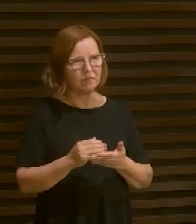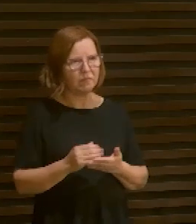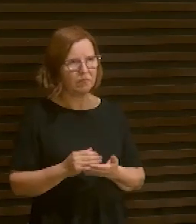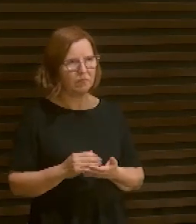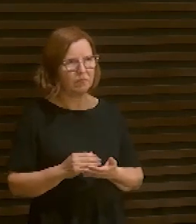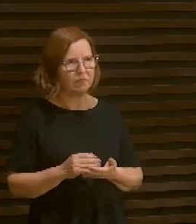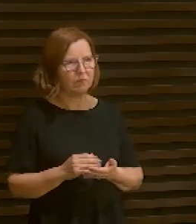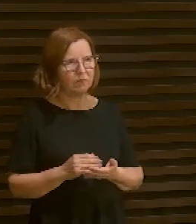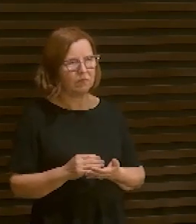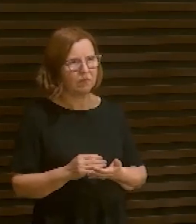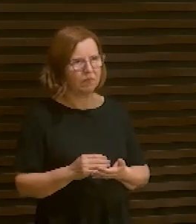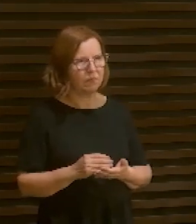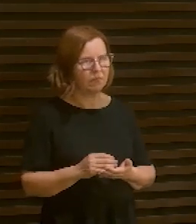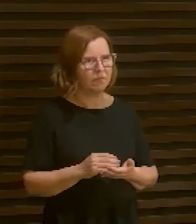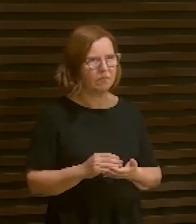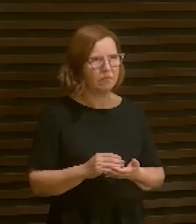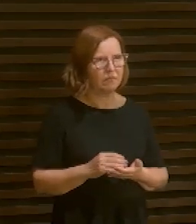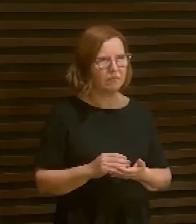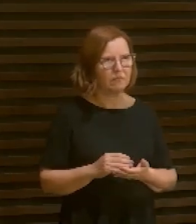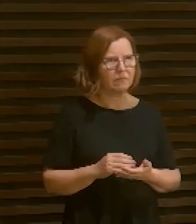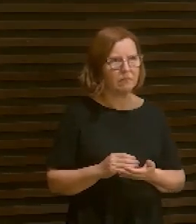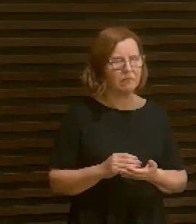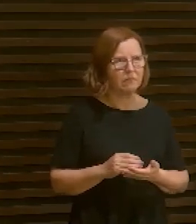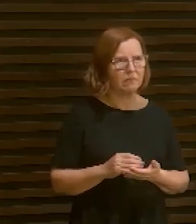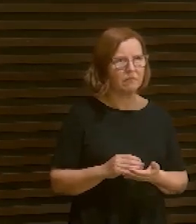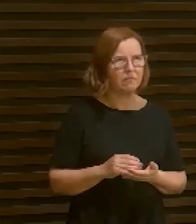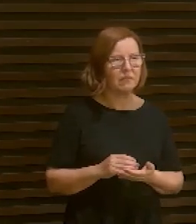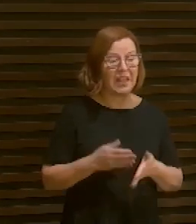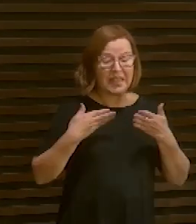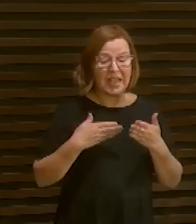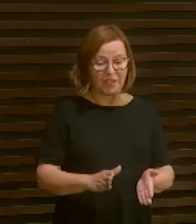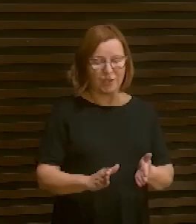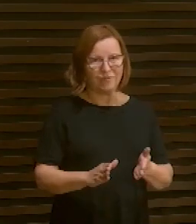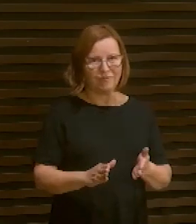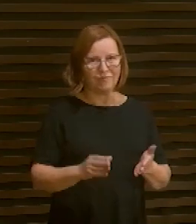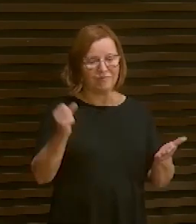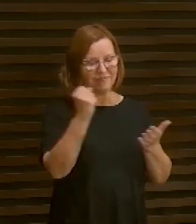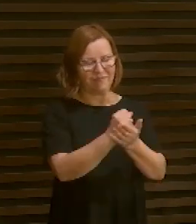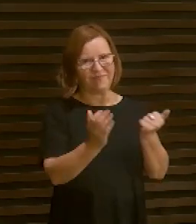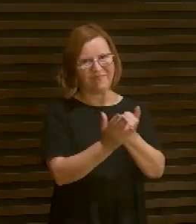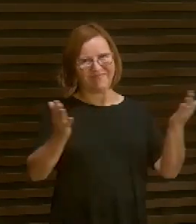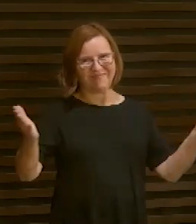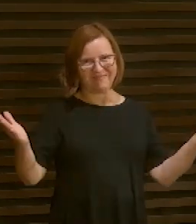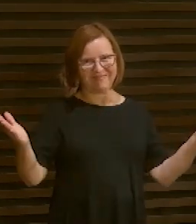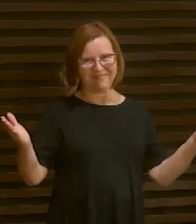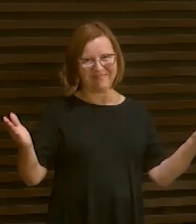Born crucified. Born crucified. Nascido crucificado.